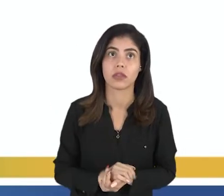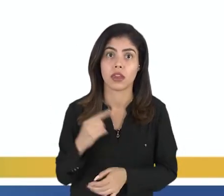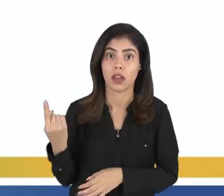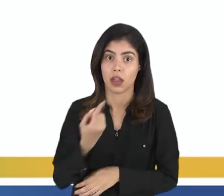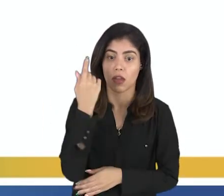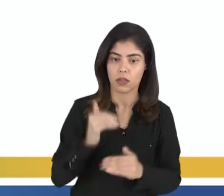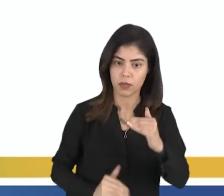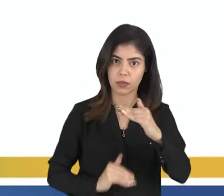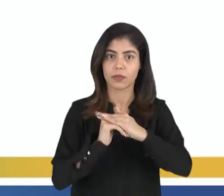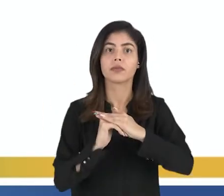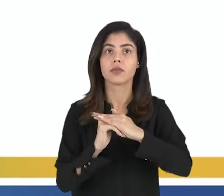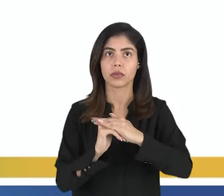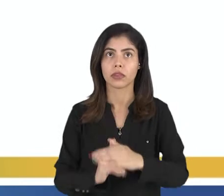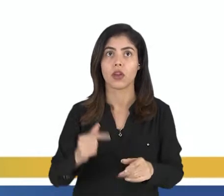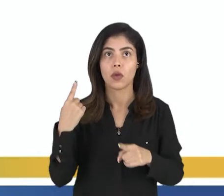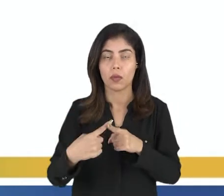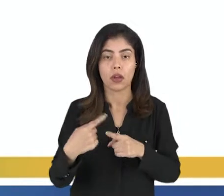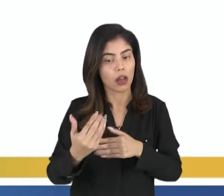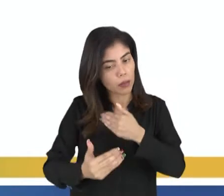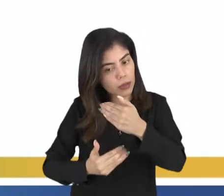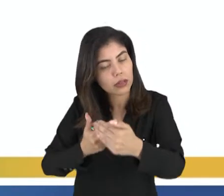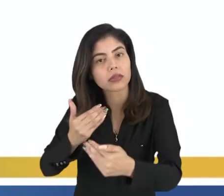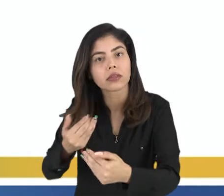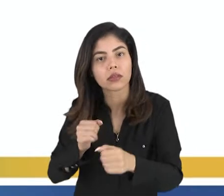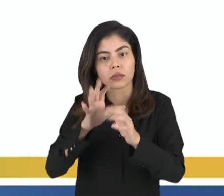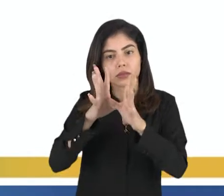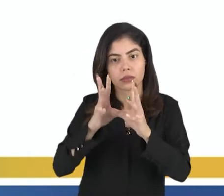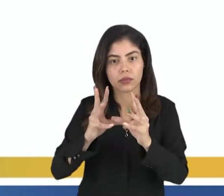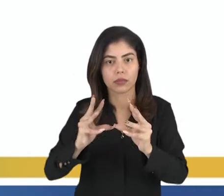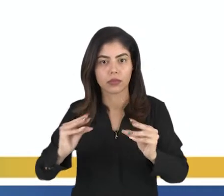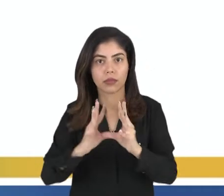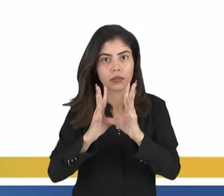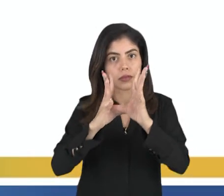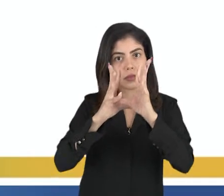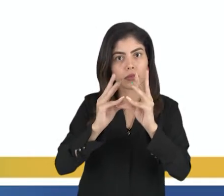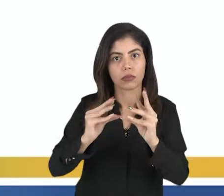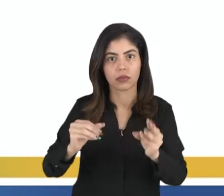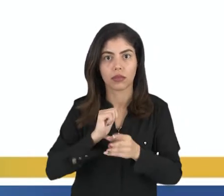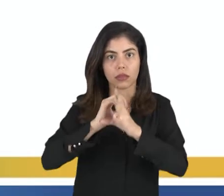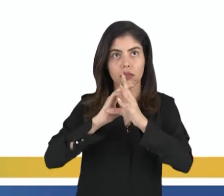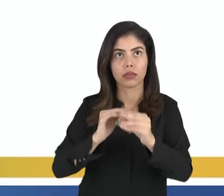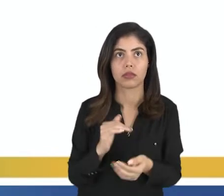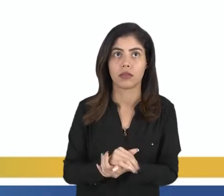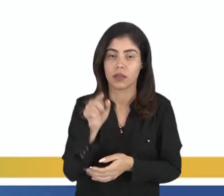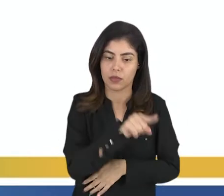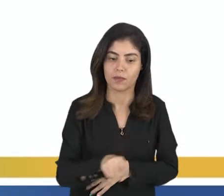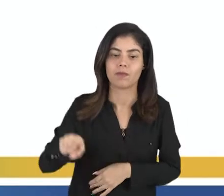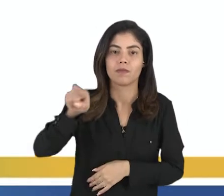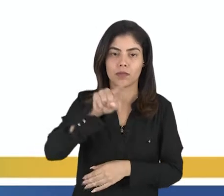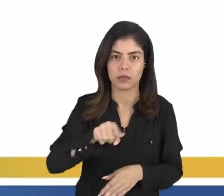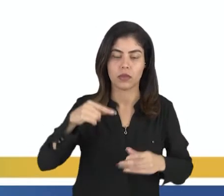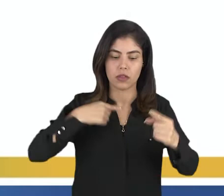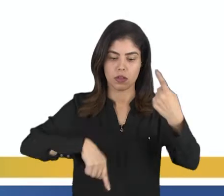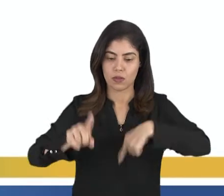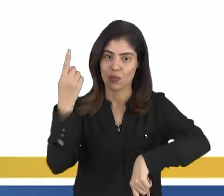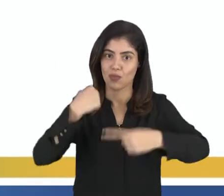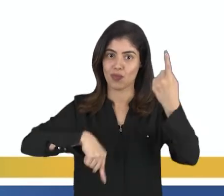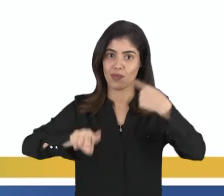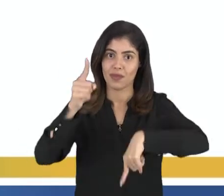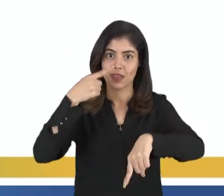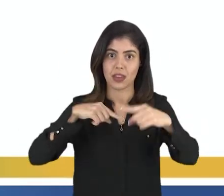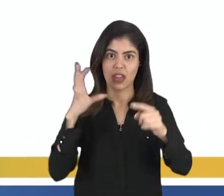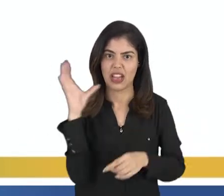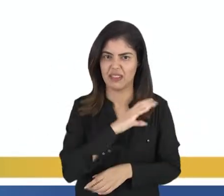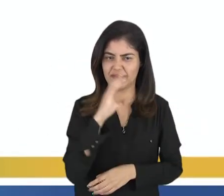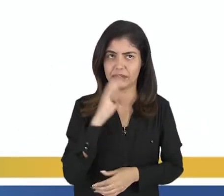suportar o sangue em alta pressão, pois naquele processo de relaxamento e contração, o sangue ele circula pelo corpo em uma